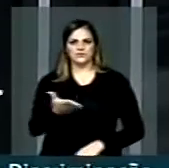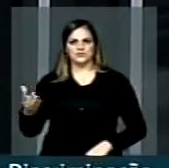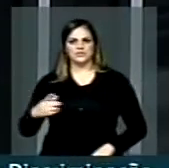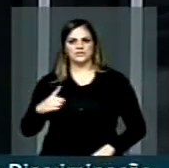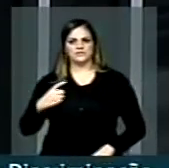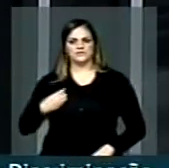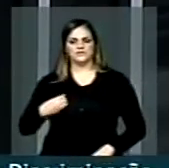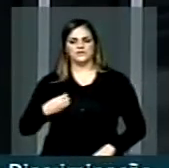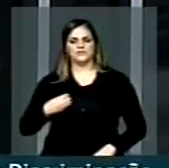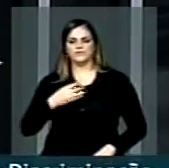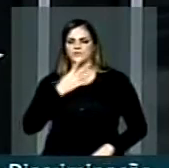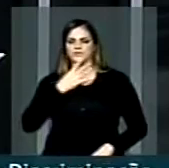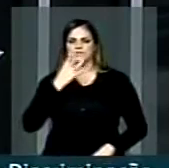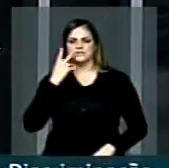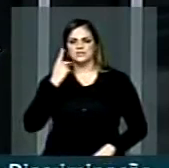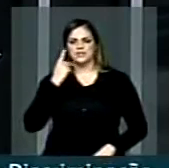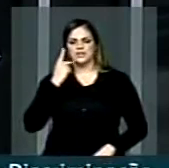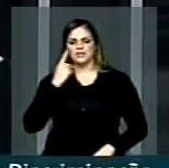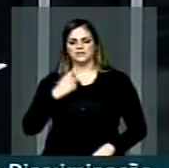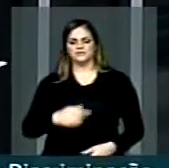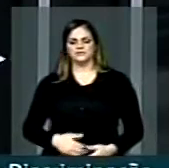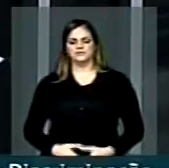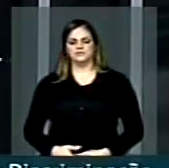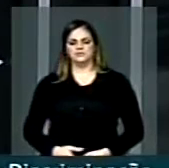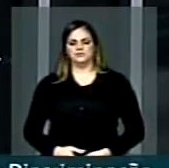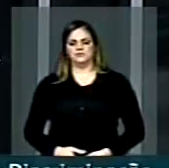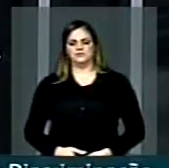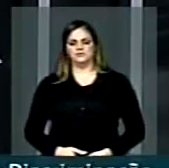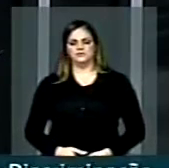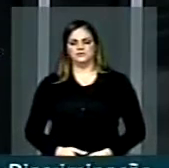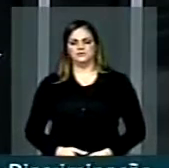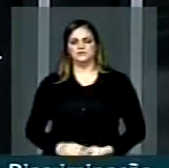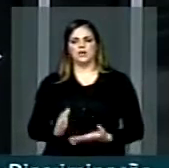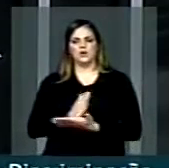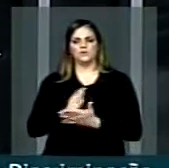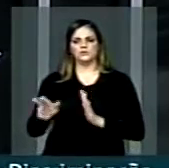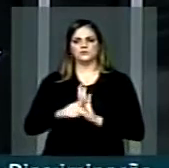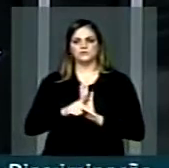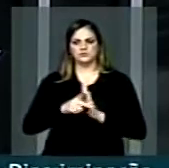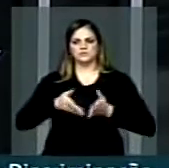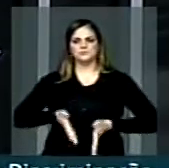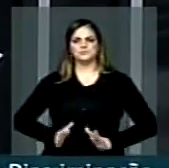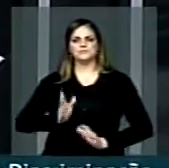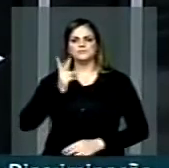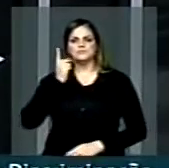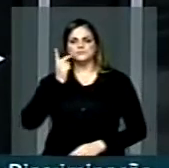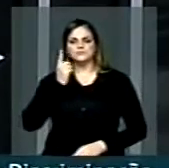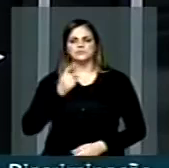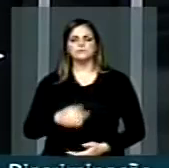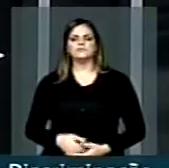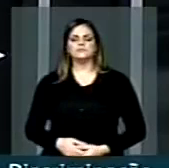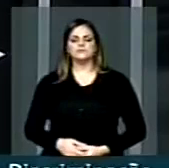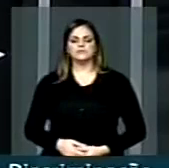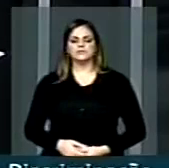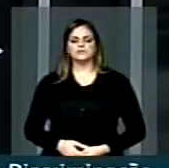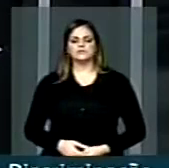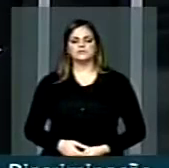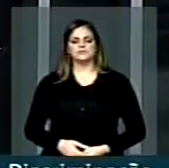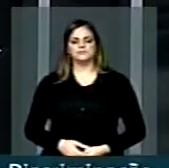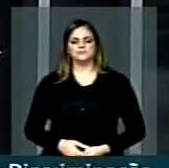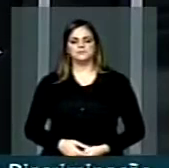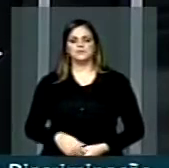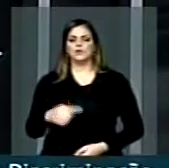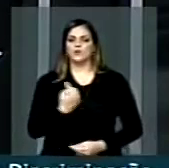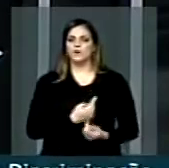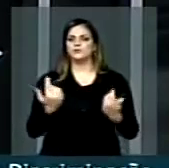deputado Zé Ayrton, também, filho de Aracati, grande companheiro de luta, deputado do PT aqui do Ceará. Por isso,